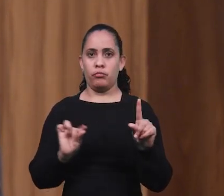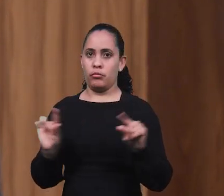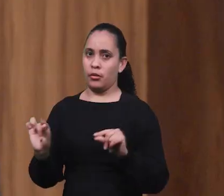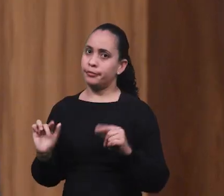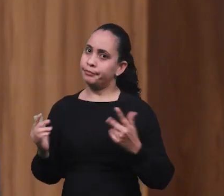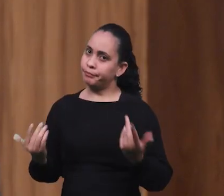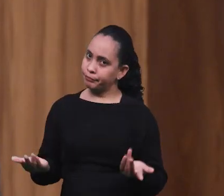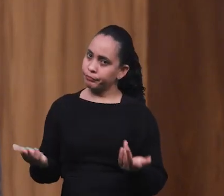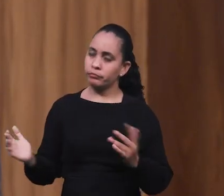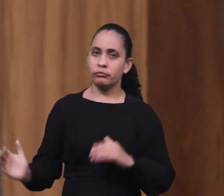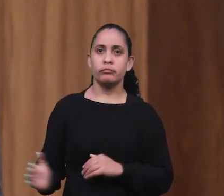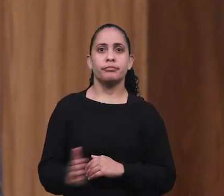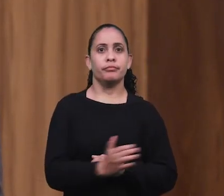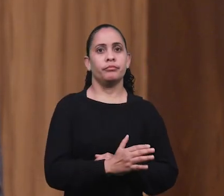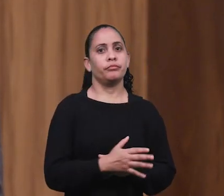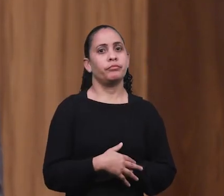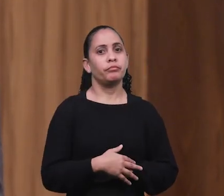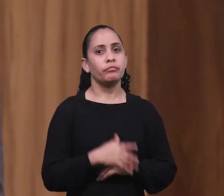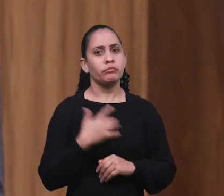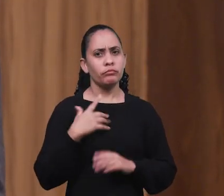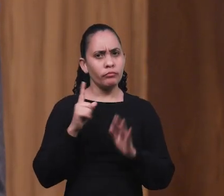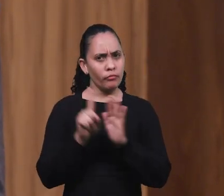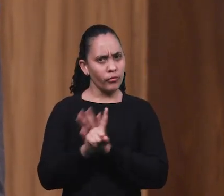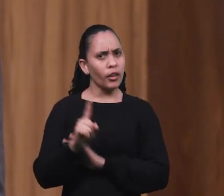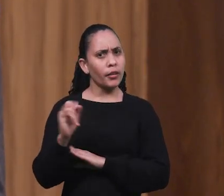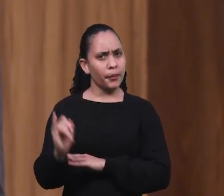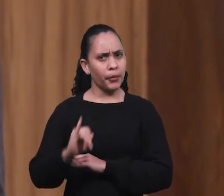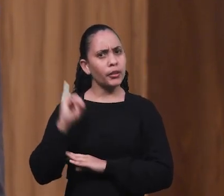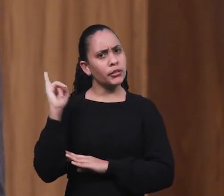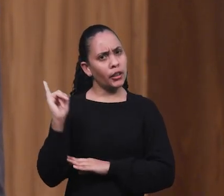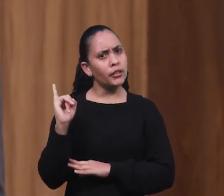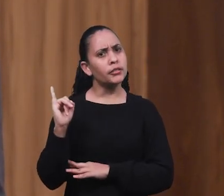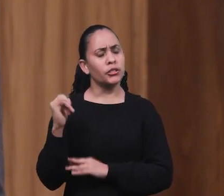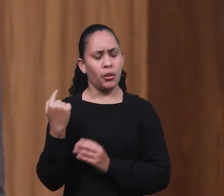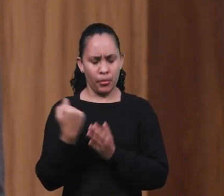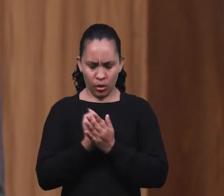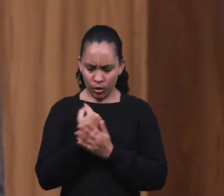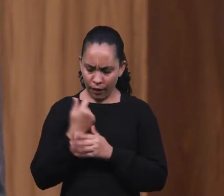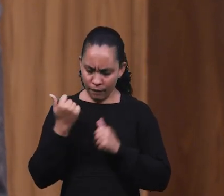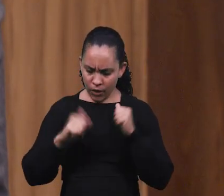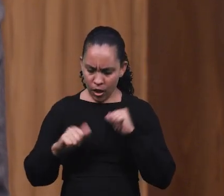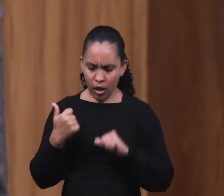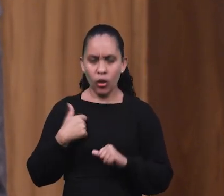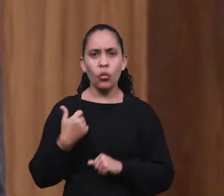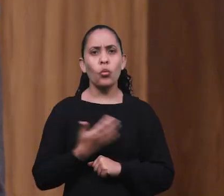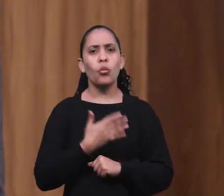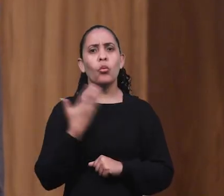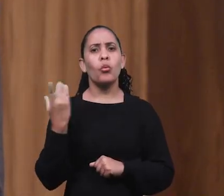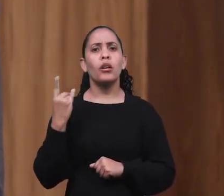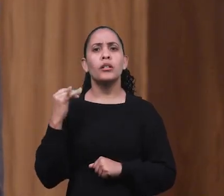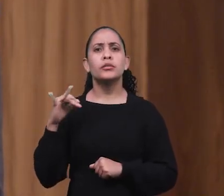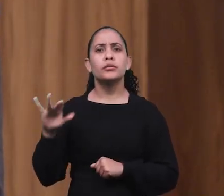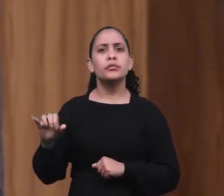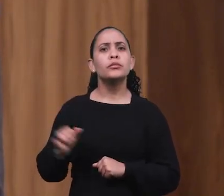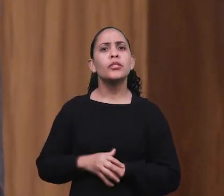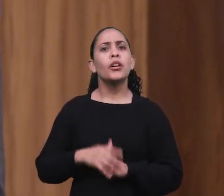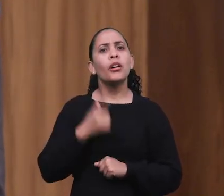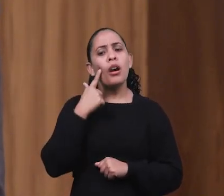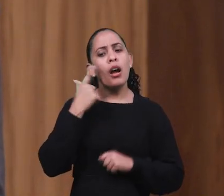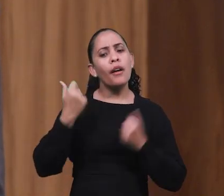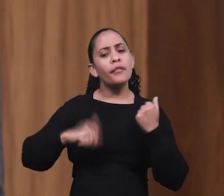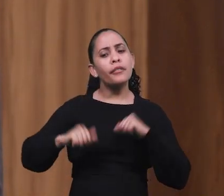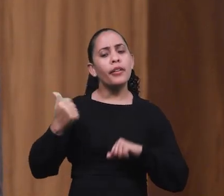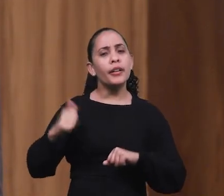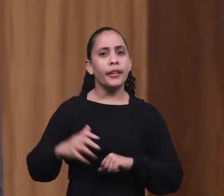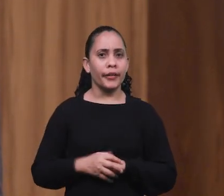tomo decisões com relação a isso. É uma pergunta importante que você precisa fazer: quando foi a última vez que eu analisei as minhas